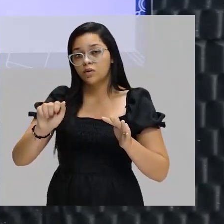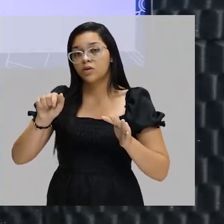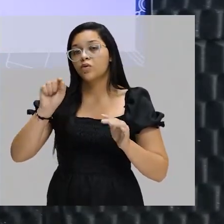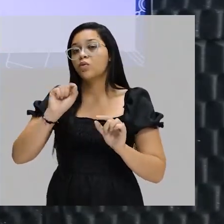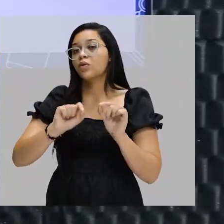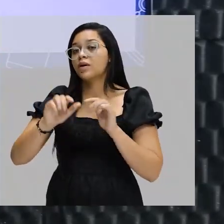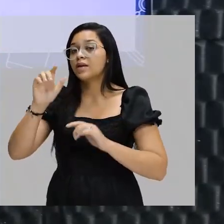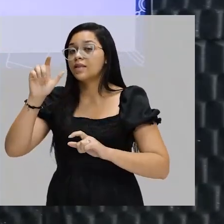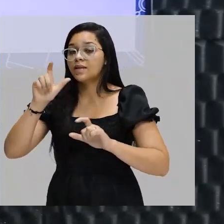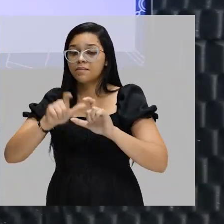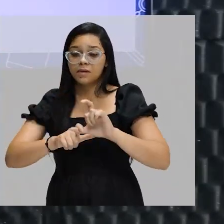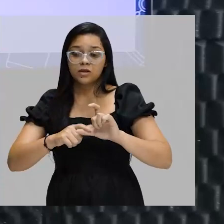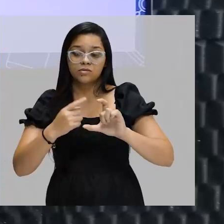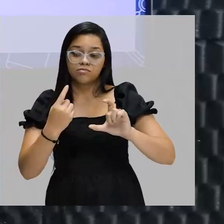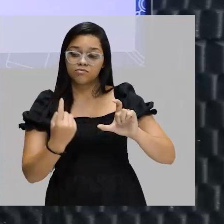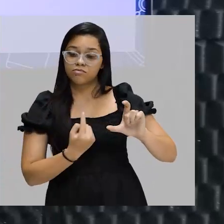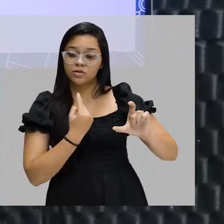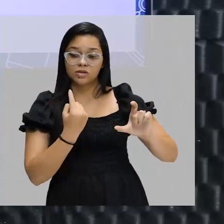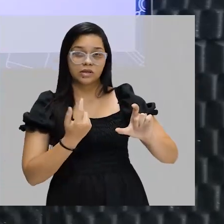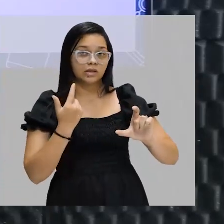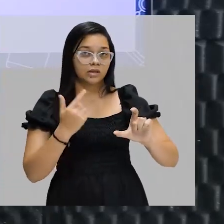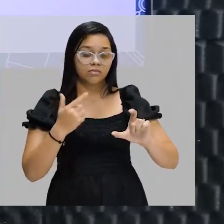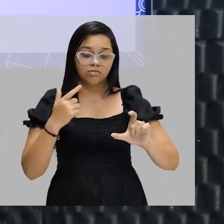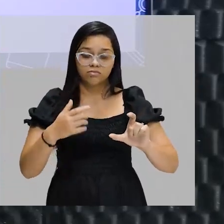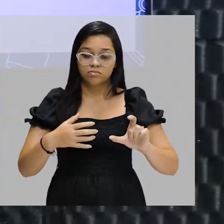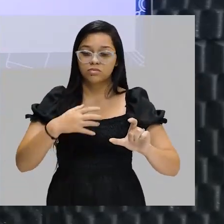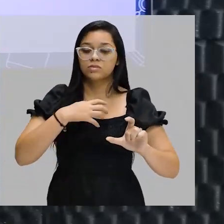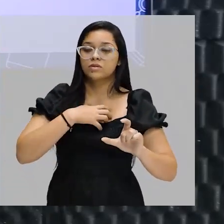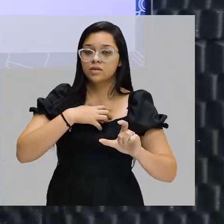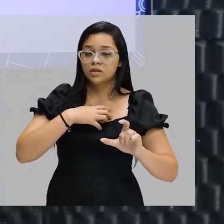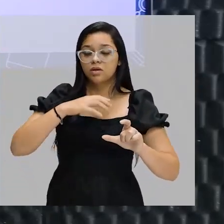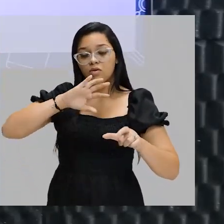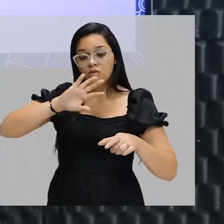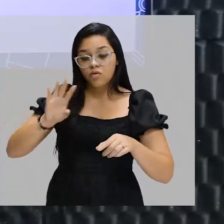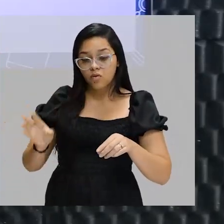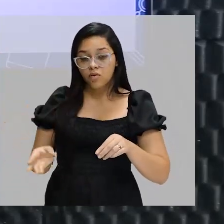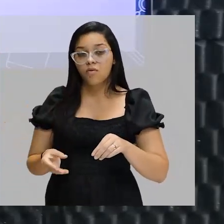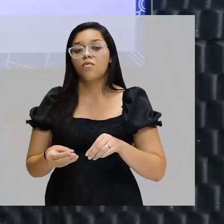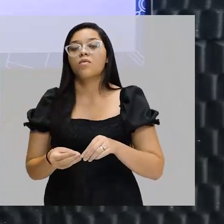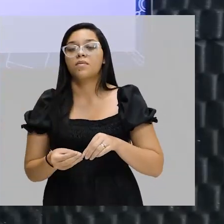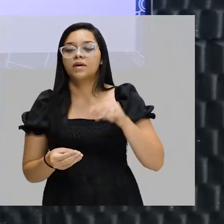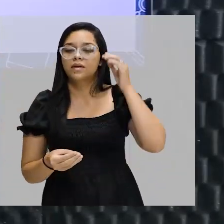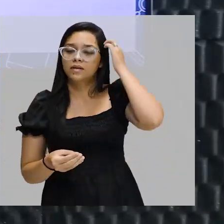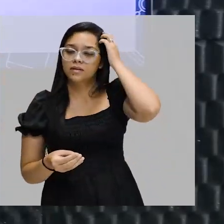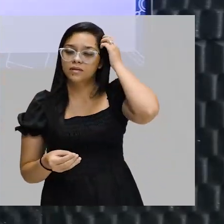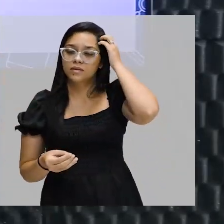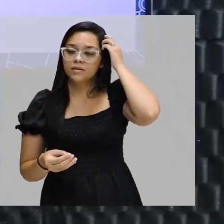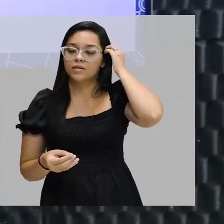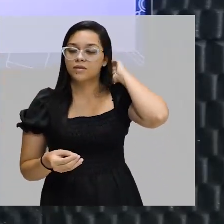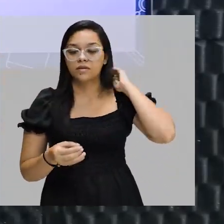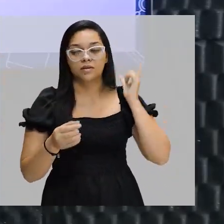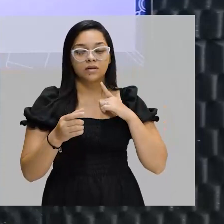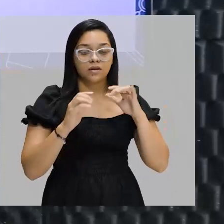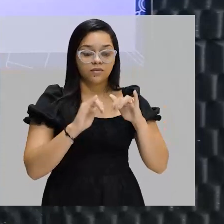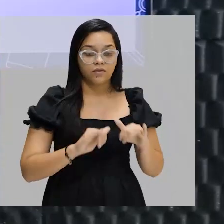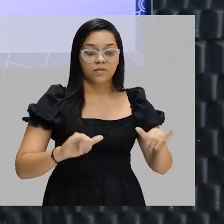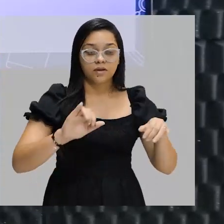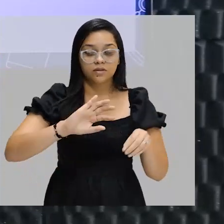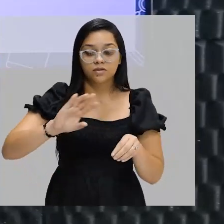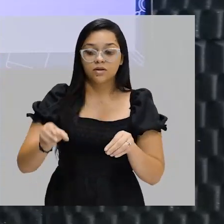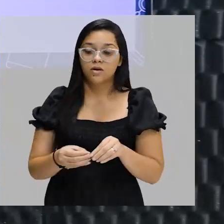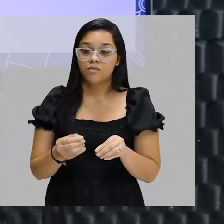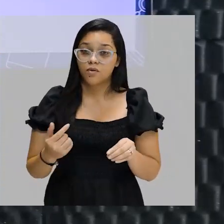que depende, que sozinha ela não faz sentido, ela complementa, ela oferece informação adicional para